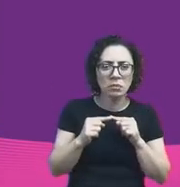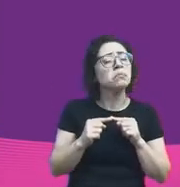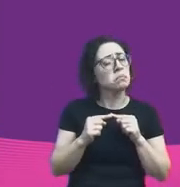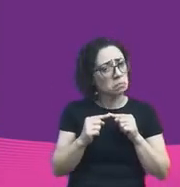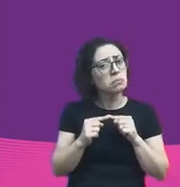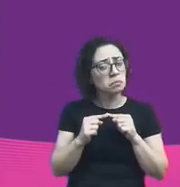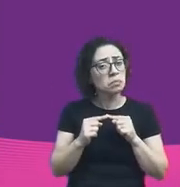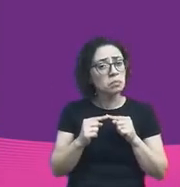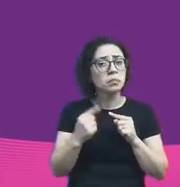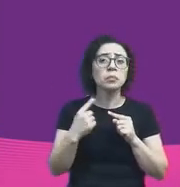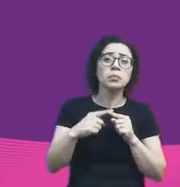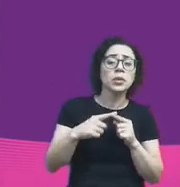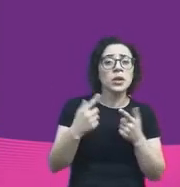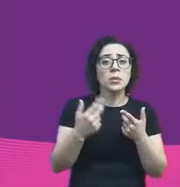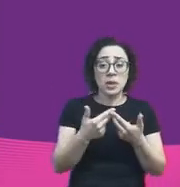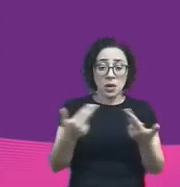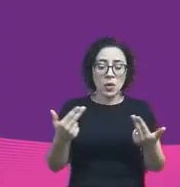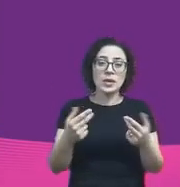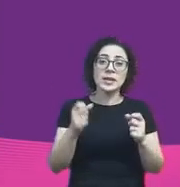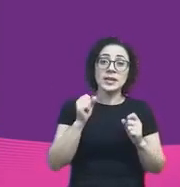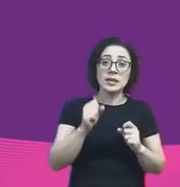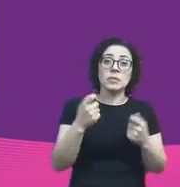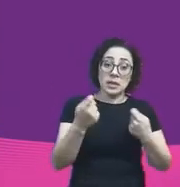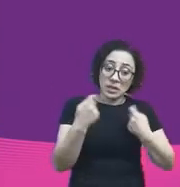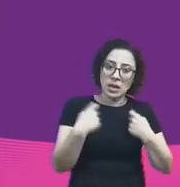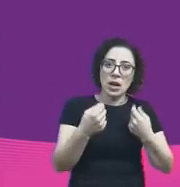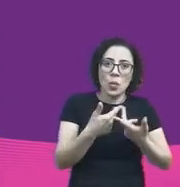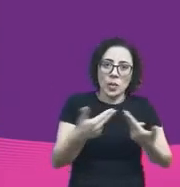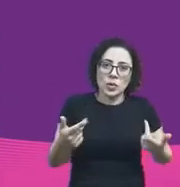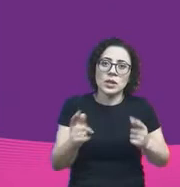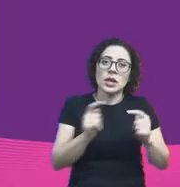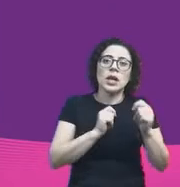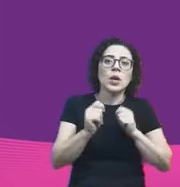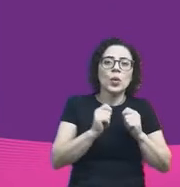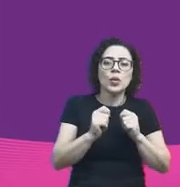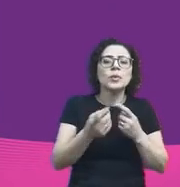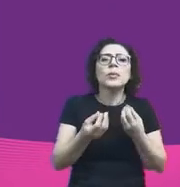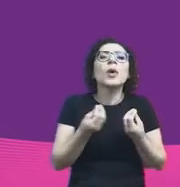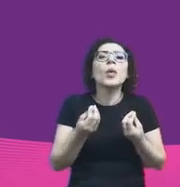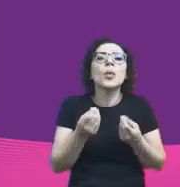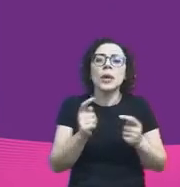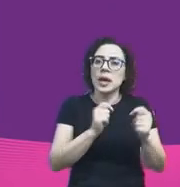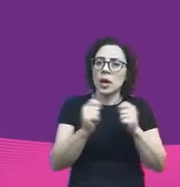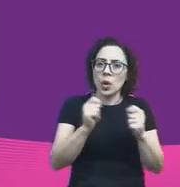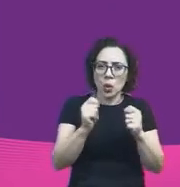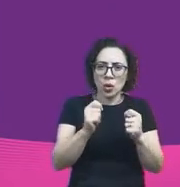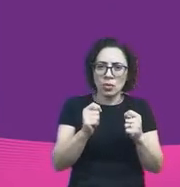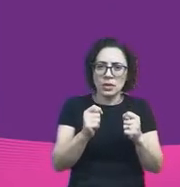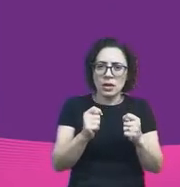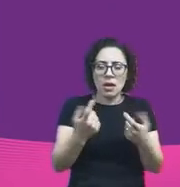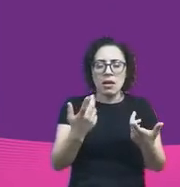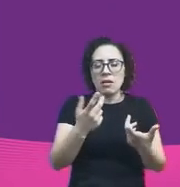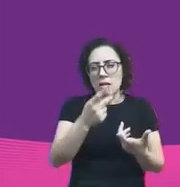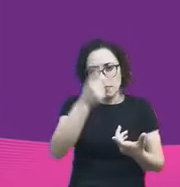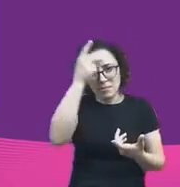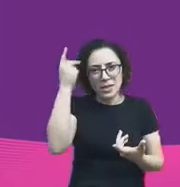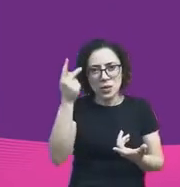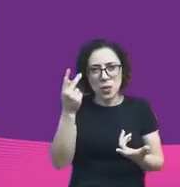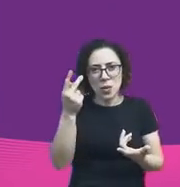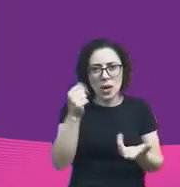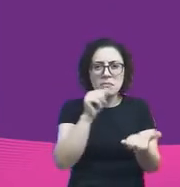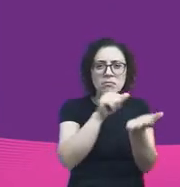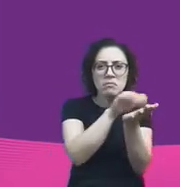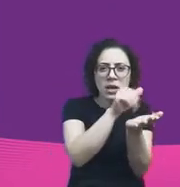gente tem que economizar os nossos recursos. Agora, economizar recursos não é economizar em gente. Não é tirando gente que a gente